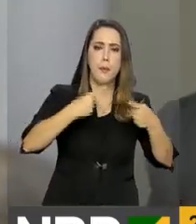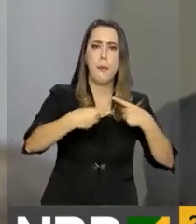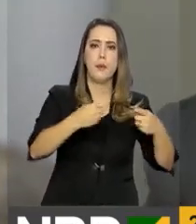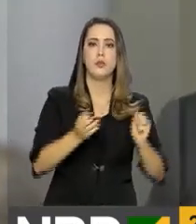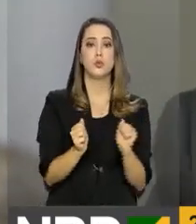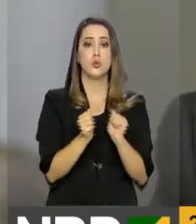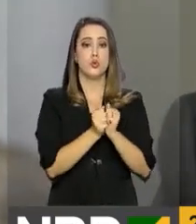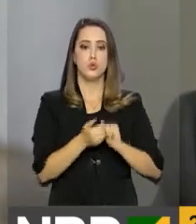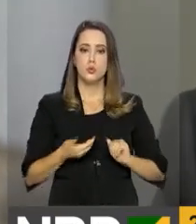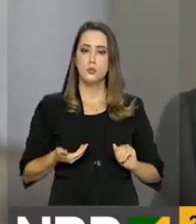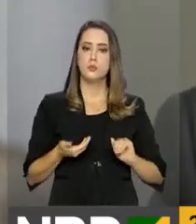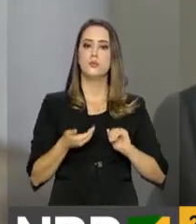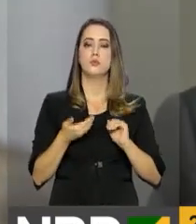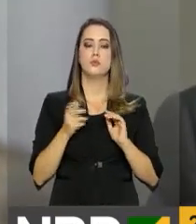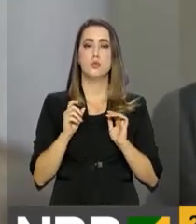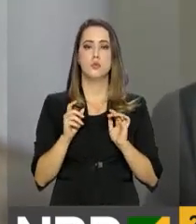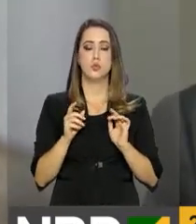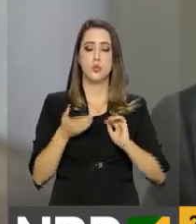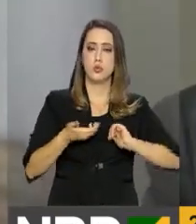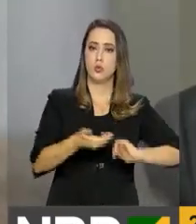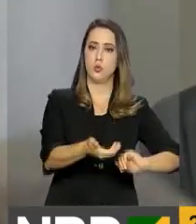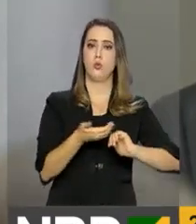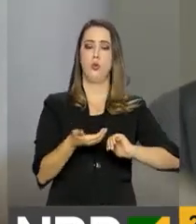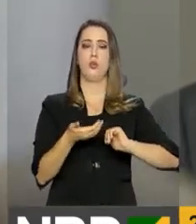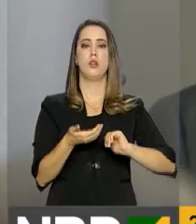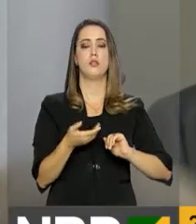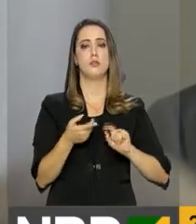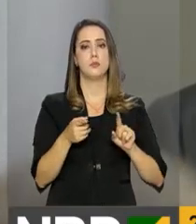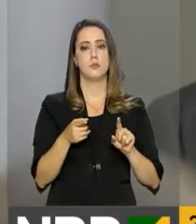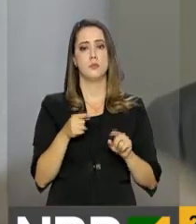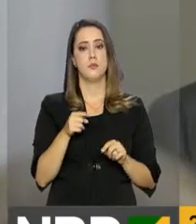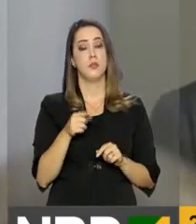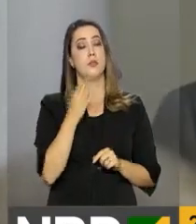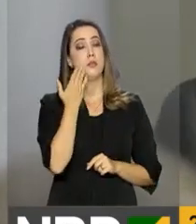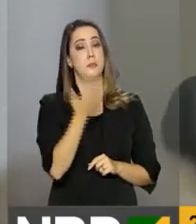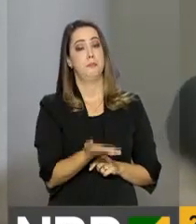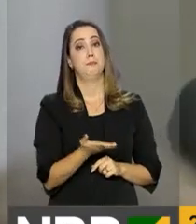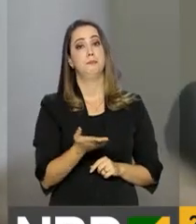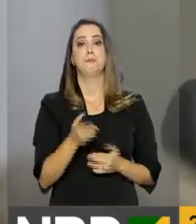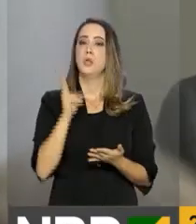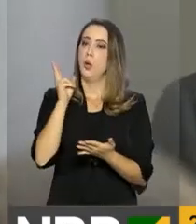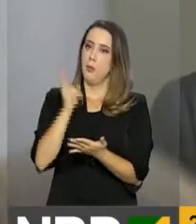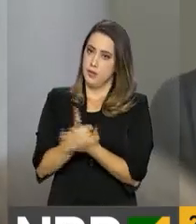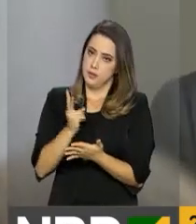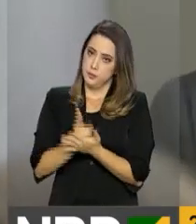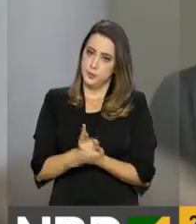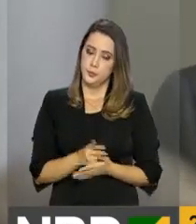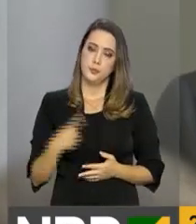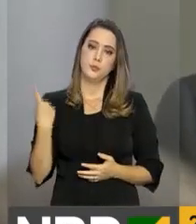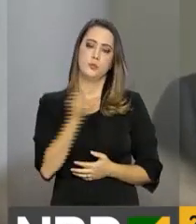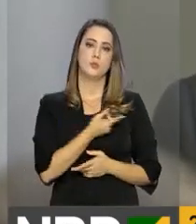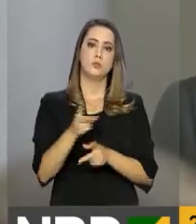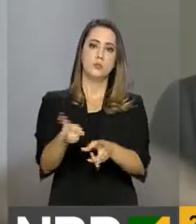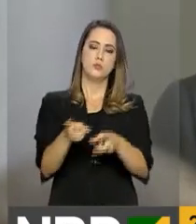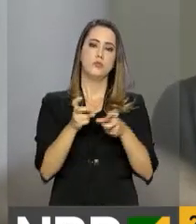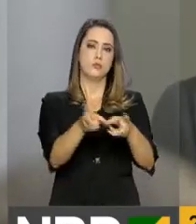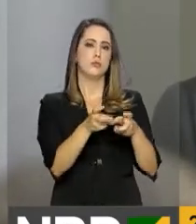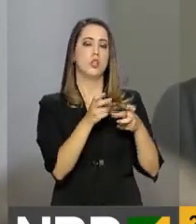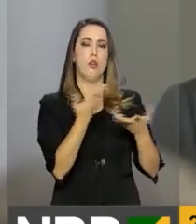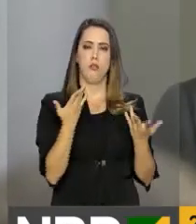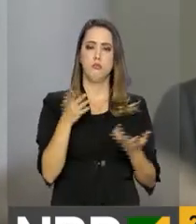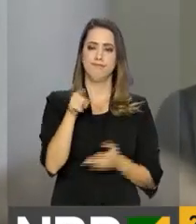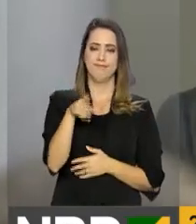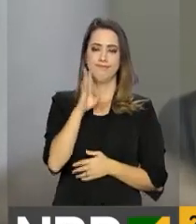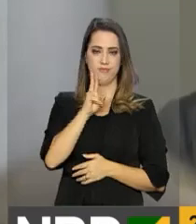mantínhamos e mantivemos com o Congresso Nacional. Ao mesmo tempo, nós verificamos interessante, o